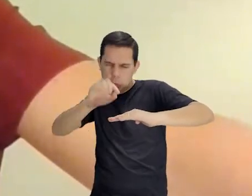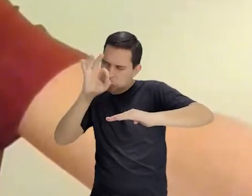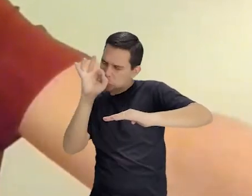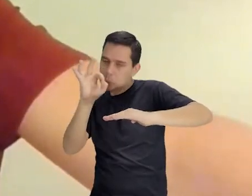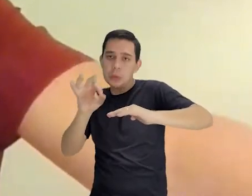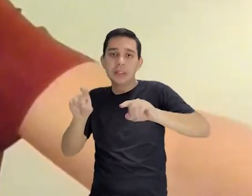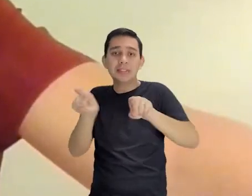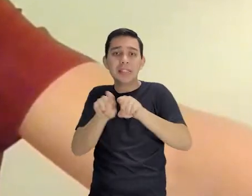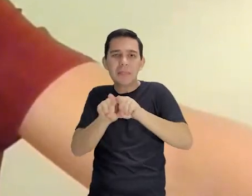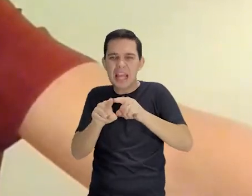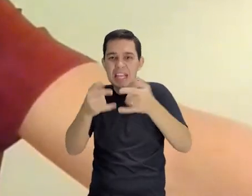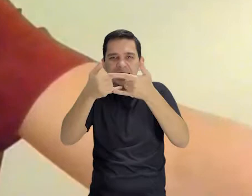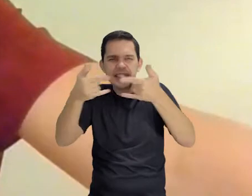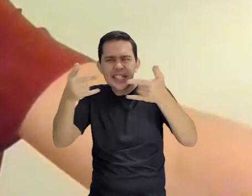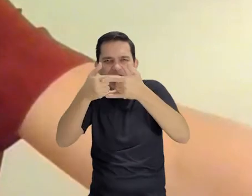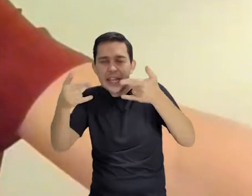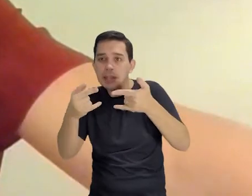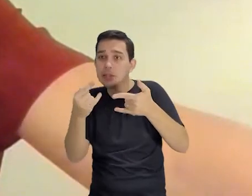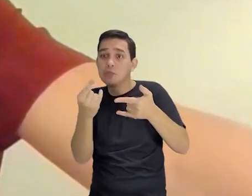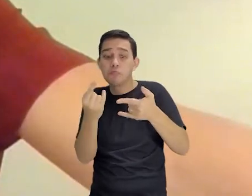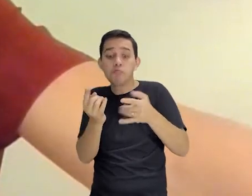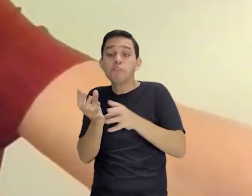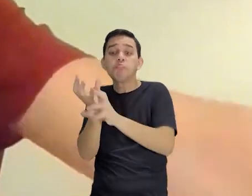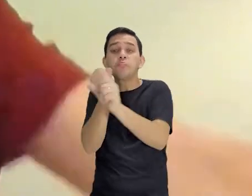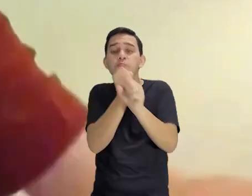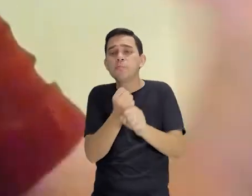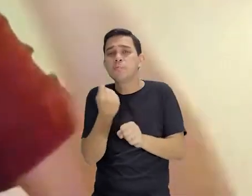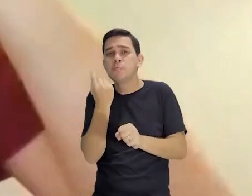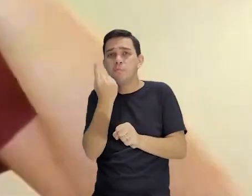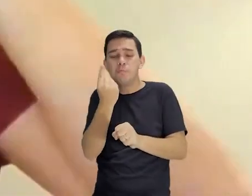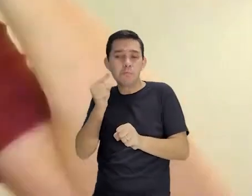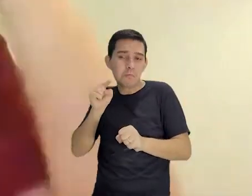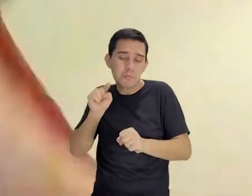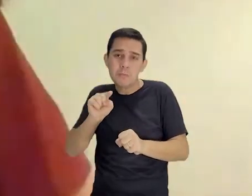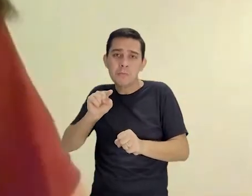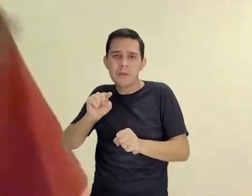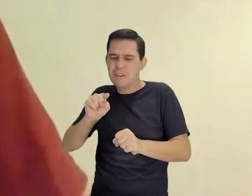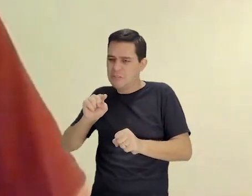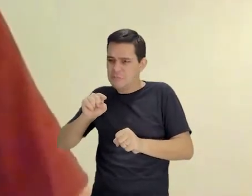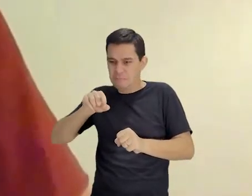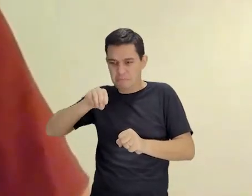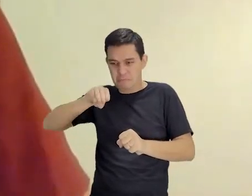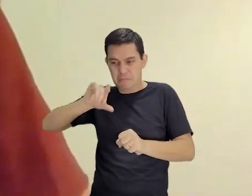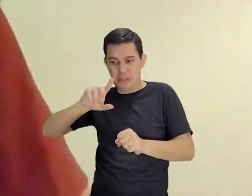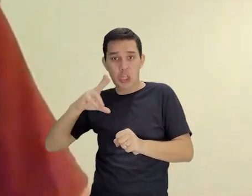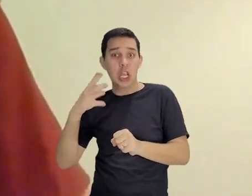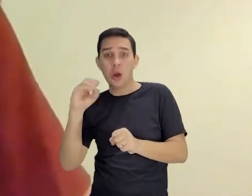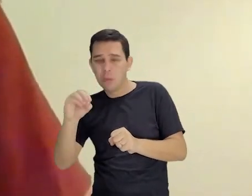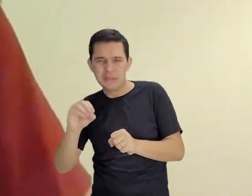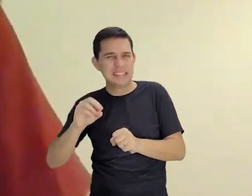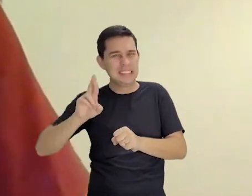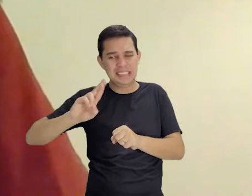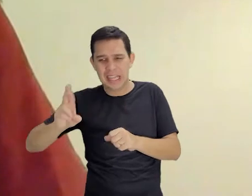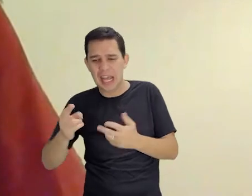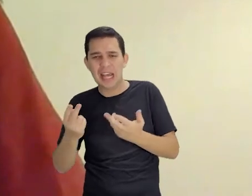em cheques, de valores em espécie também. Nós, ao longo da investigação,